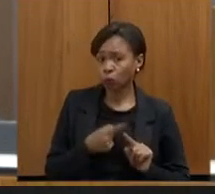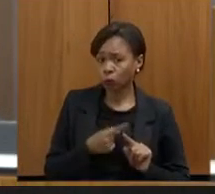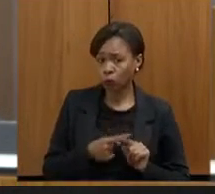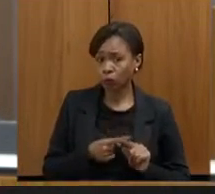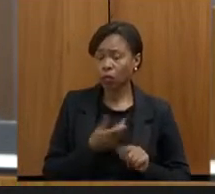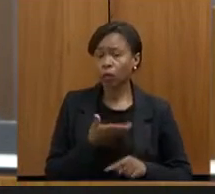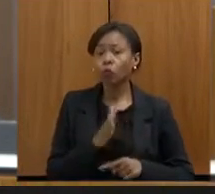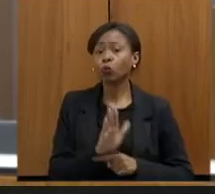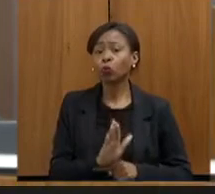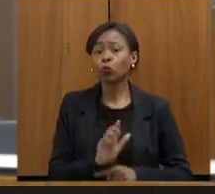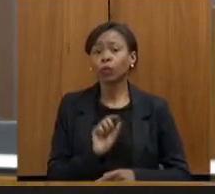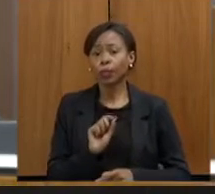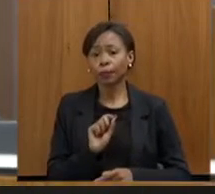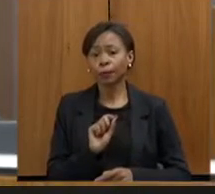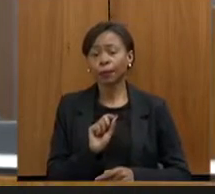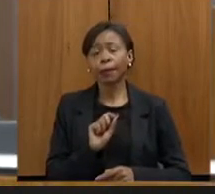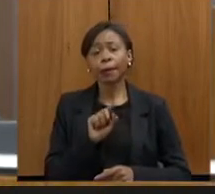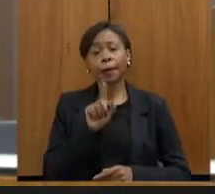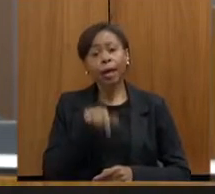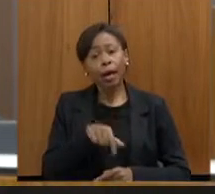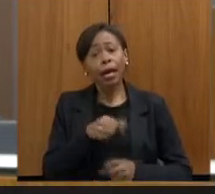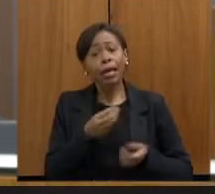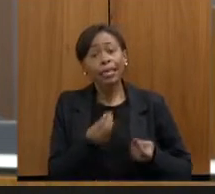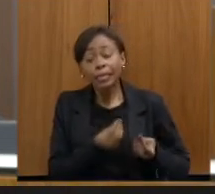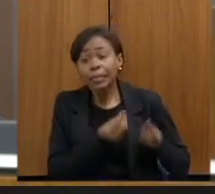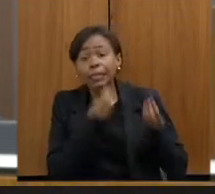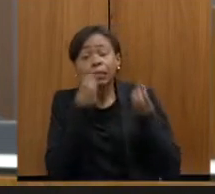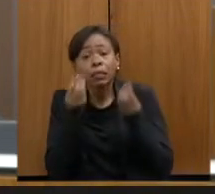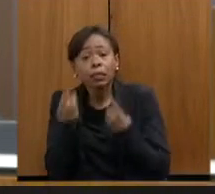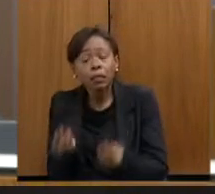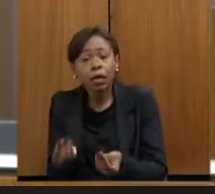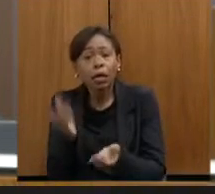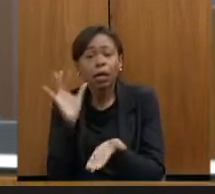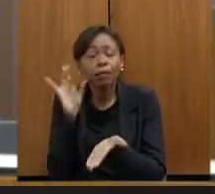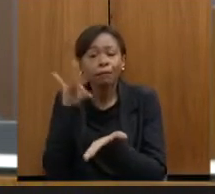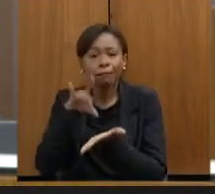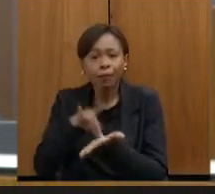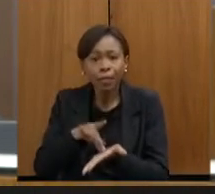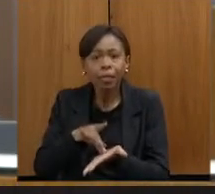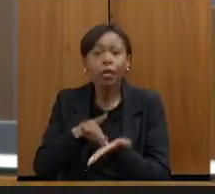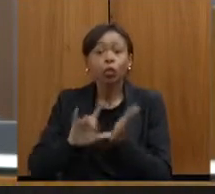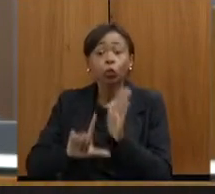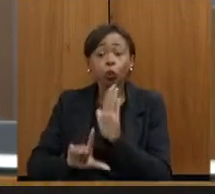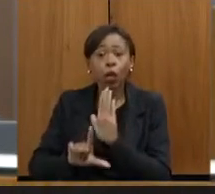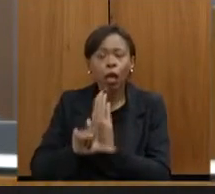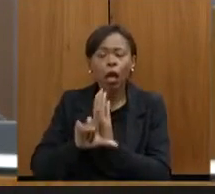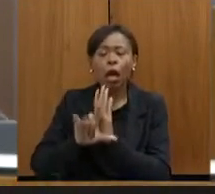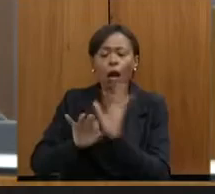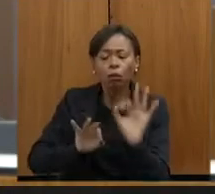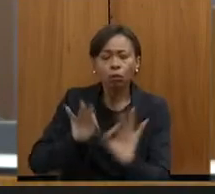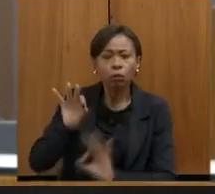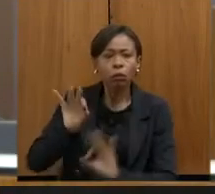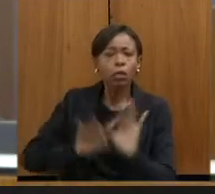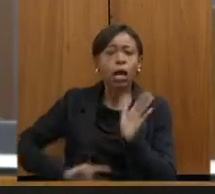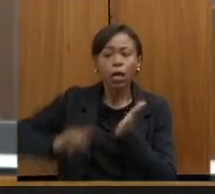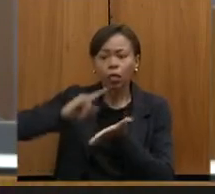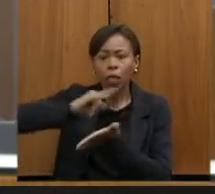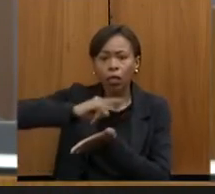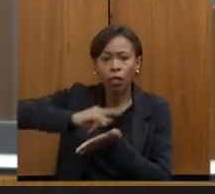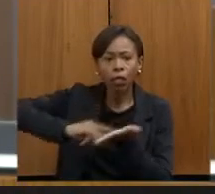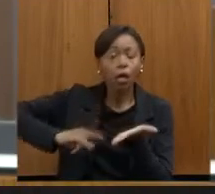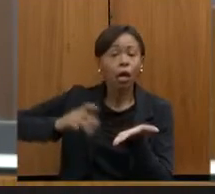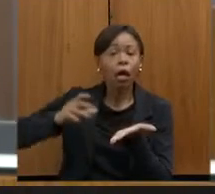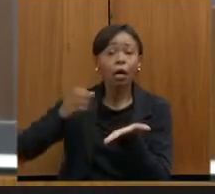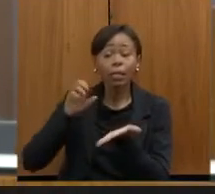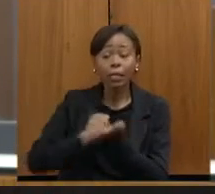proporcionar possibilidade de maneira efetiva e facilitar a regularização dessa extensa área